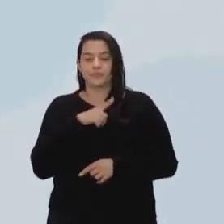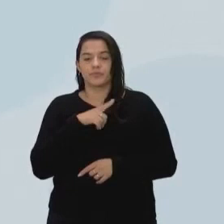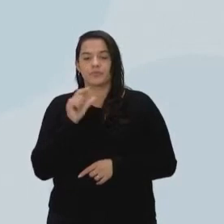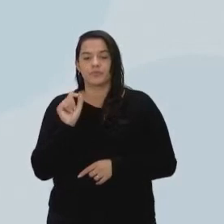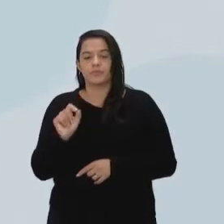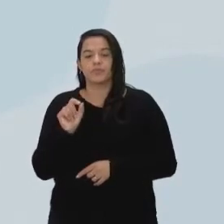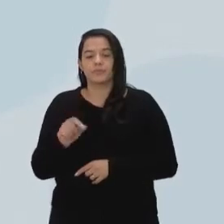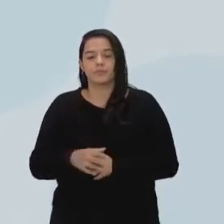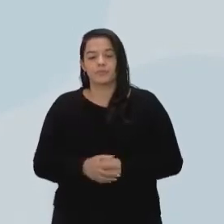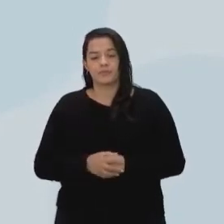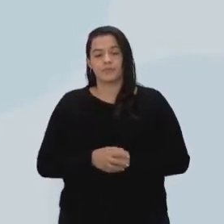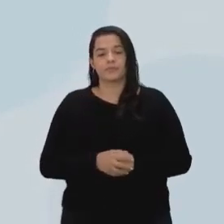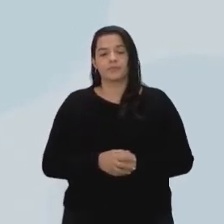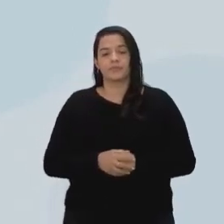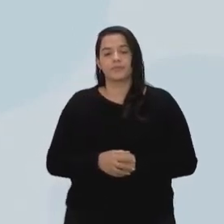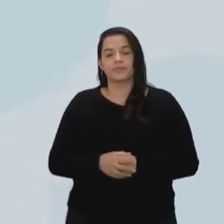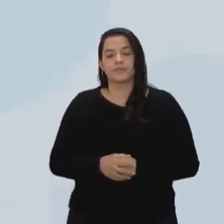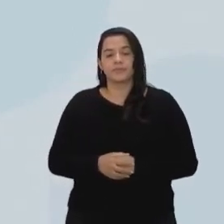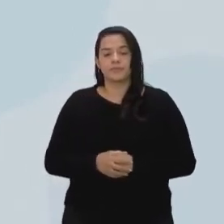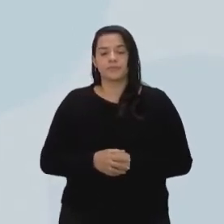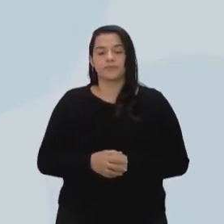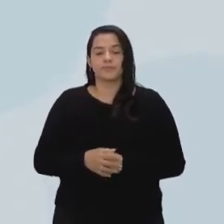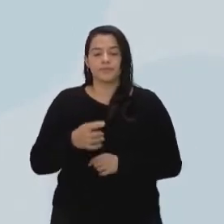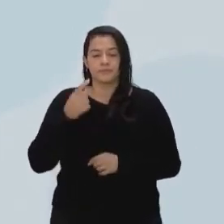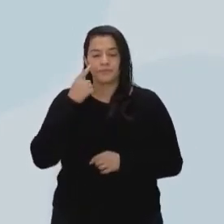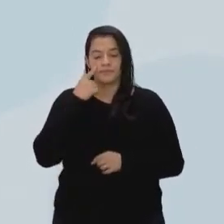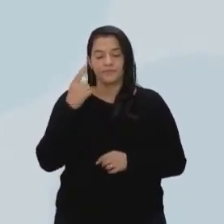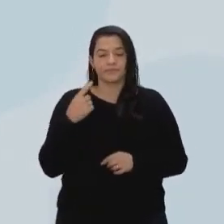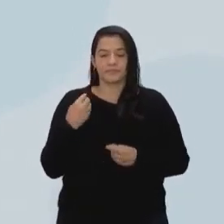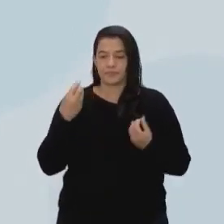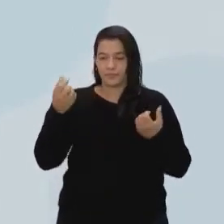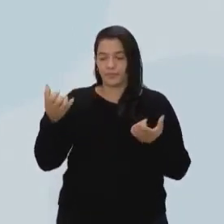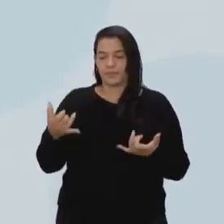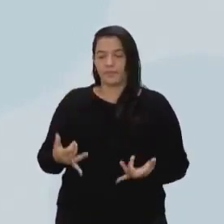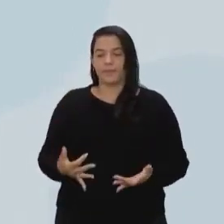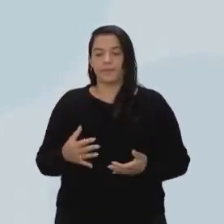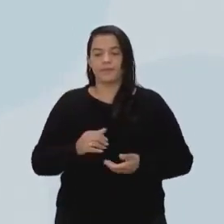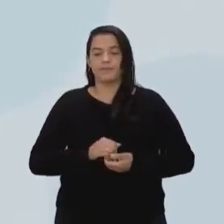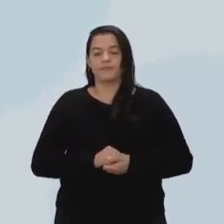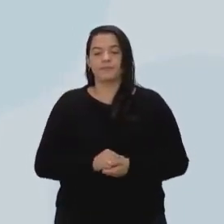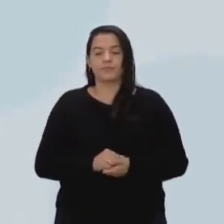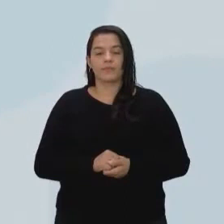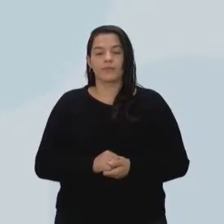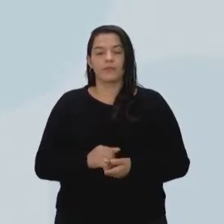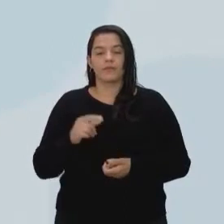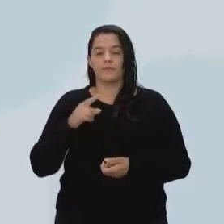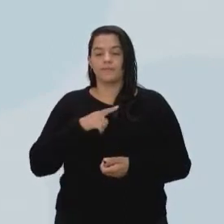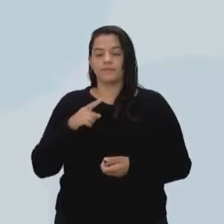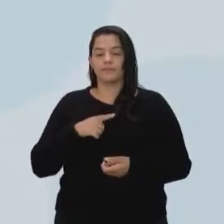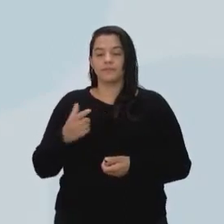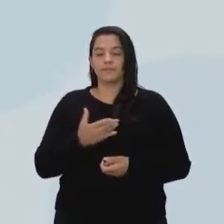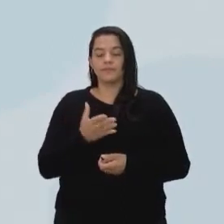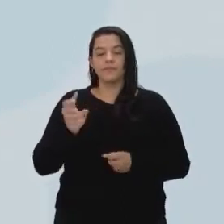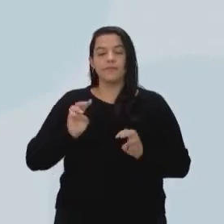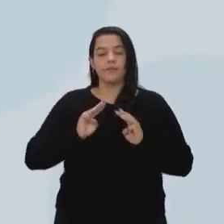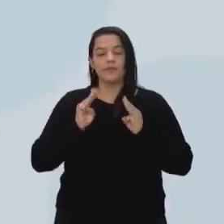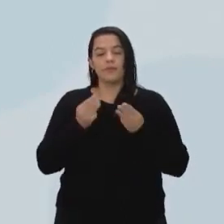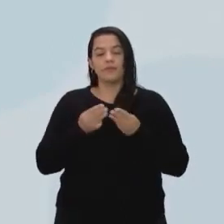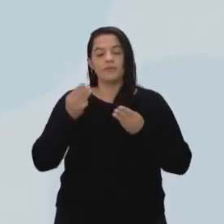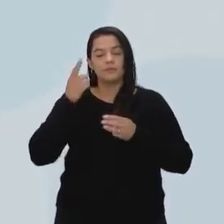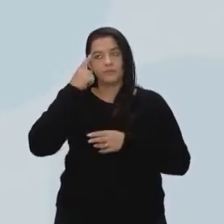e chamar a atenção dele? Professor, vou dar uma colocação aqui para você. Nós temos uma massa, vamos